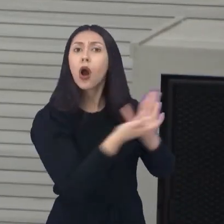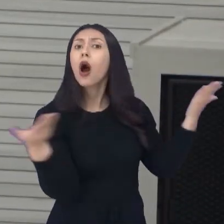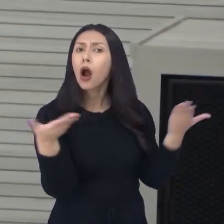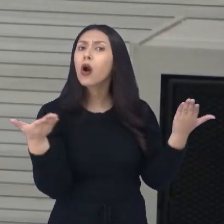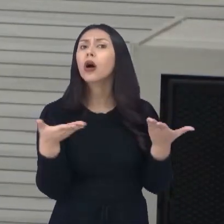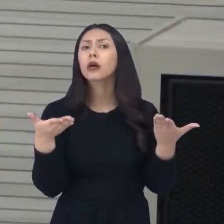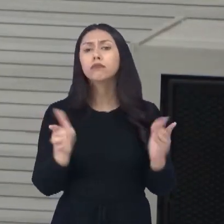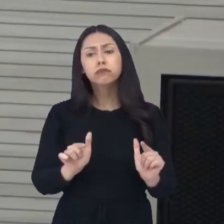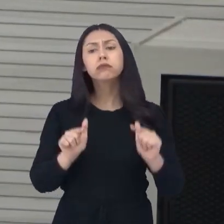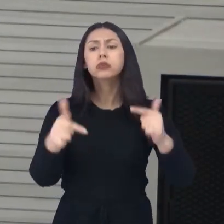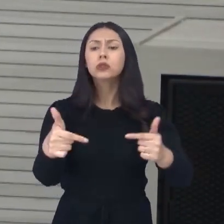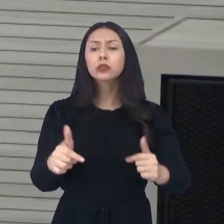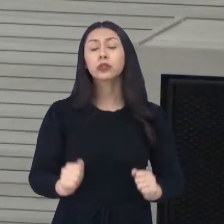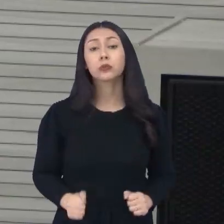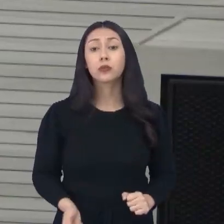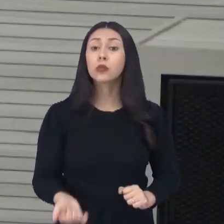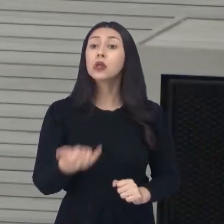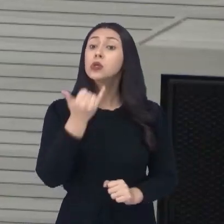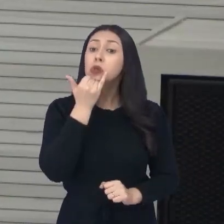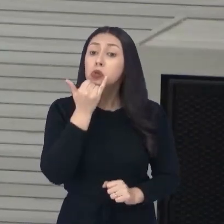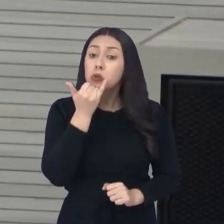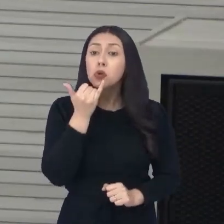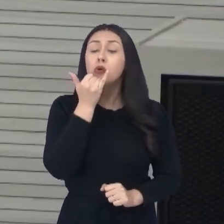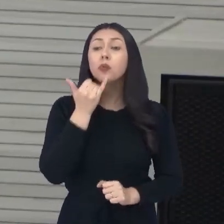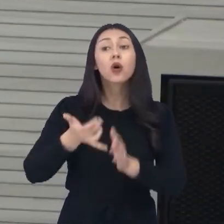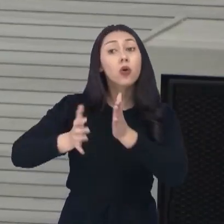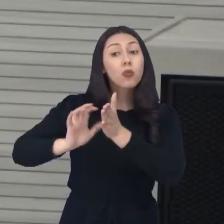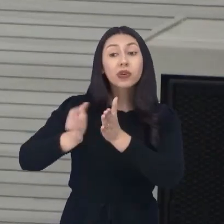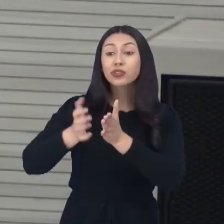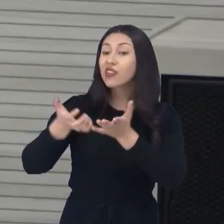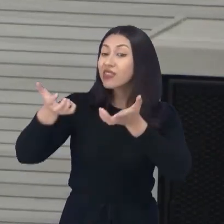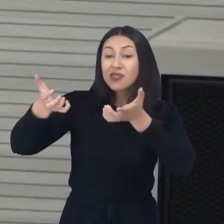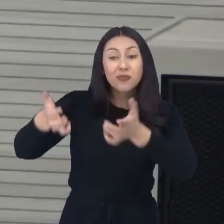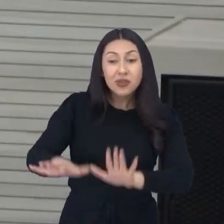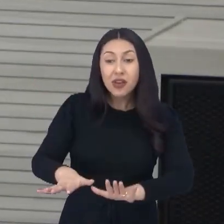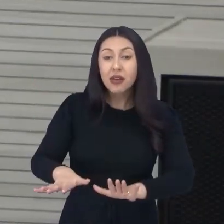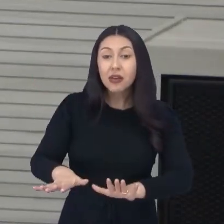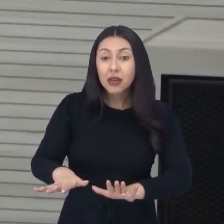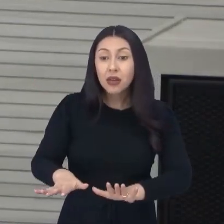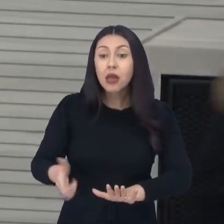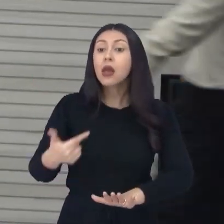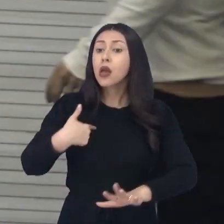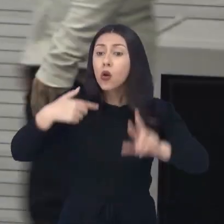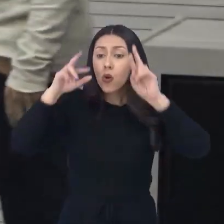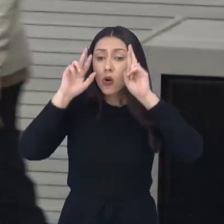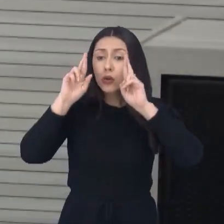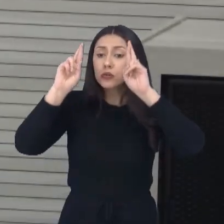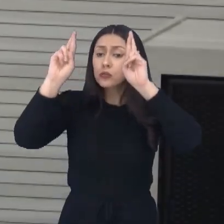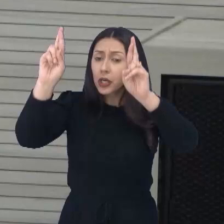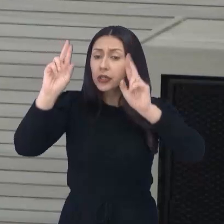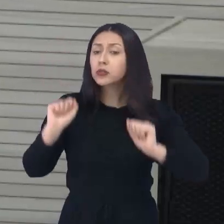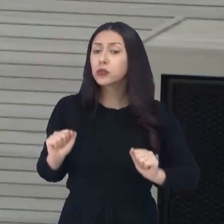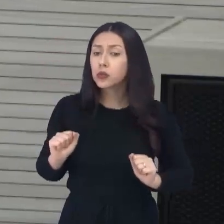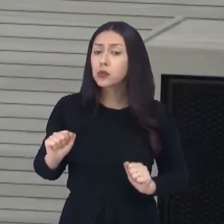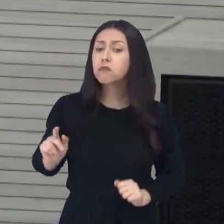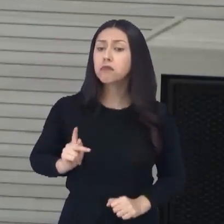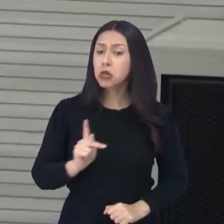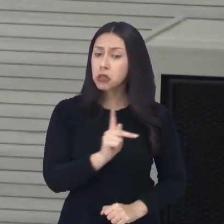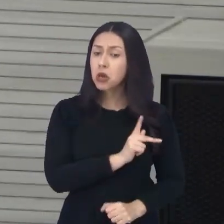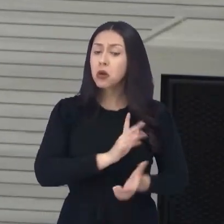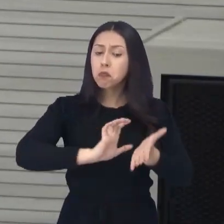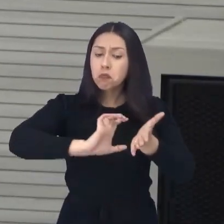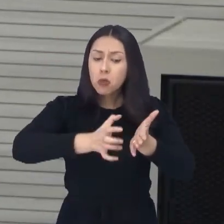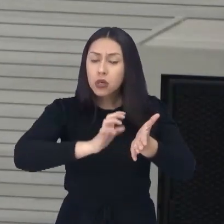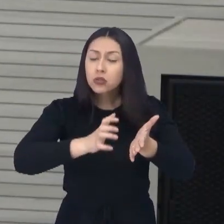votar no projeto. Me perdoe o meu partido, que não quer que eu vote, eu tenho maior respeito pelo meu presidente do meu partido, maior